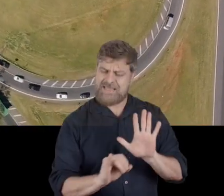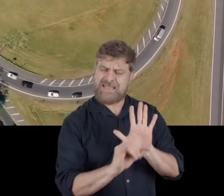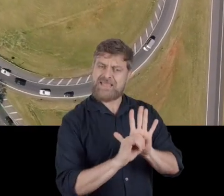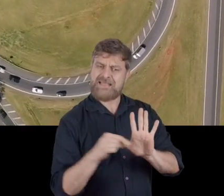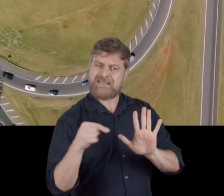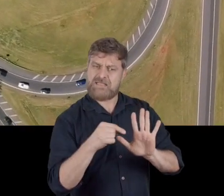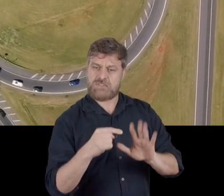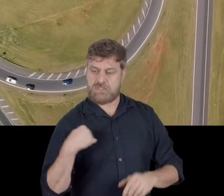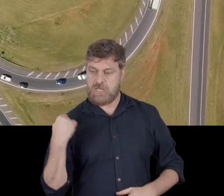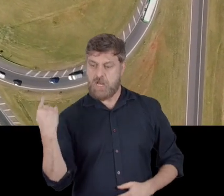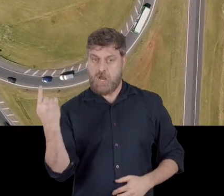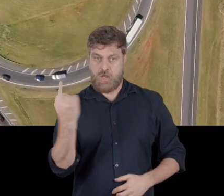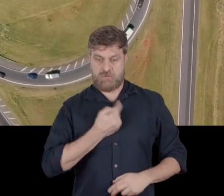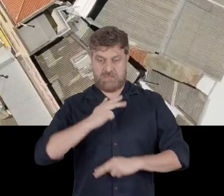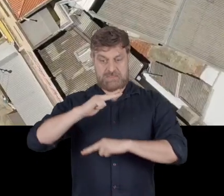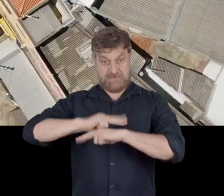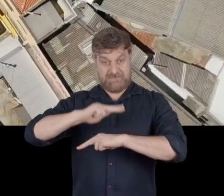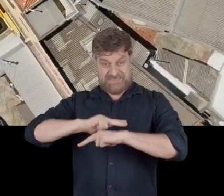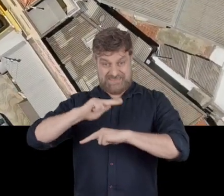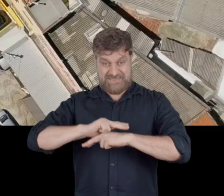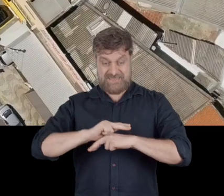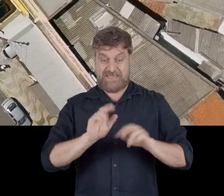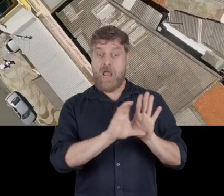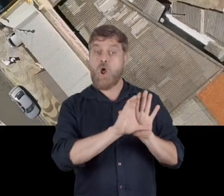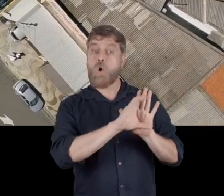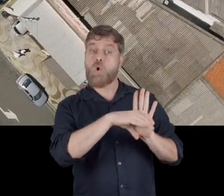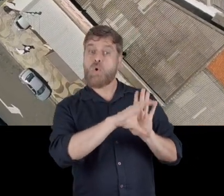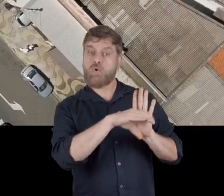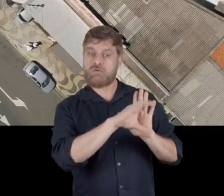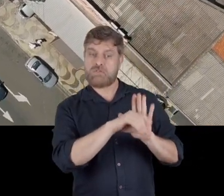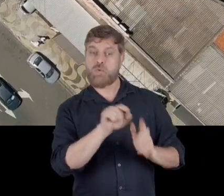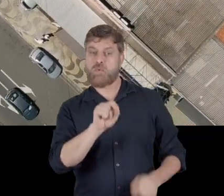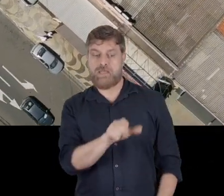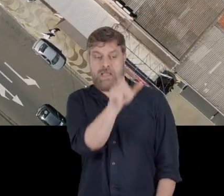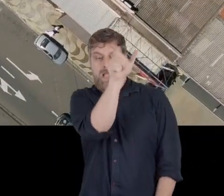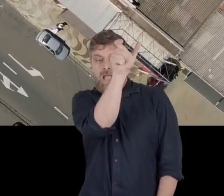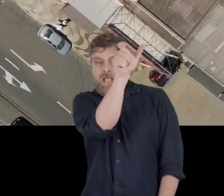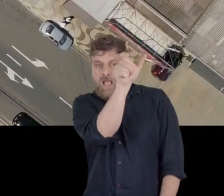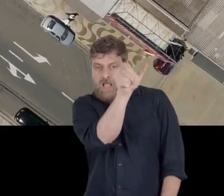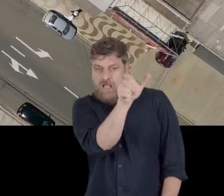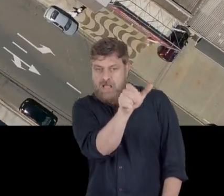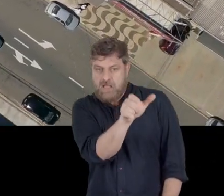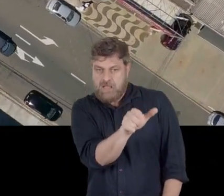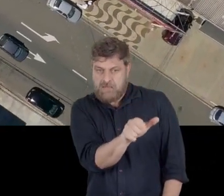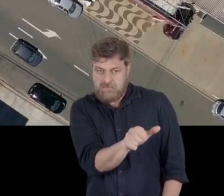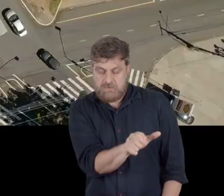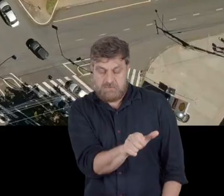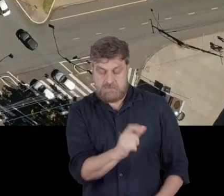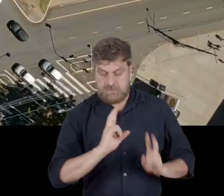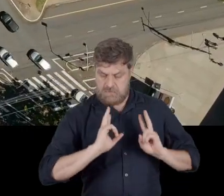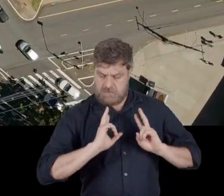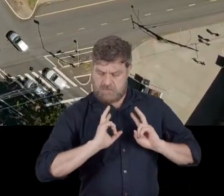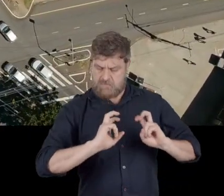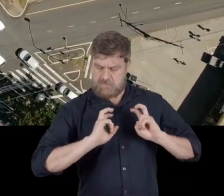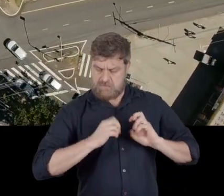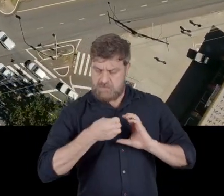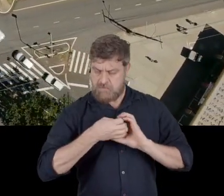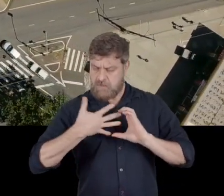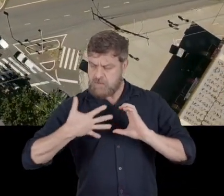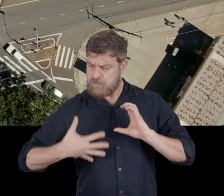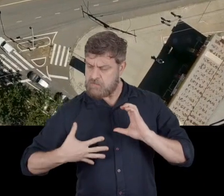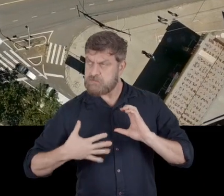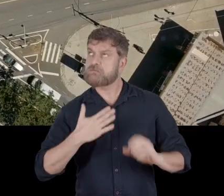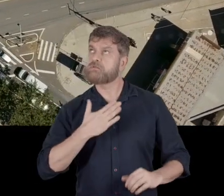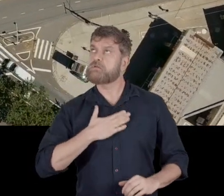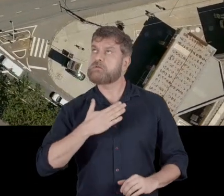Identidade, para a gente, ela é um conceito que o indivíduo, ele tem uma percepção de si e de suas